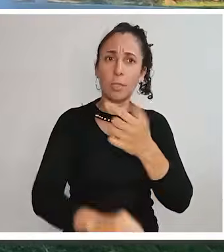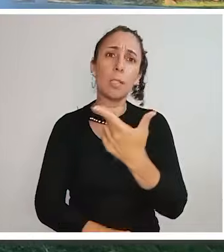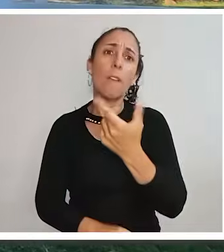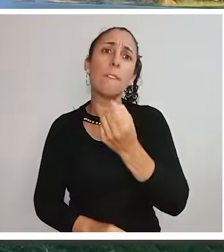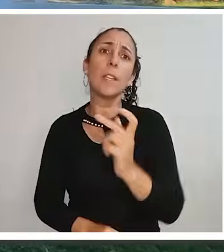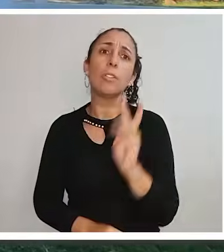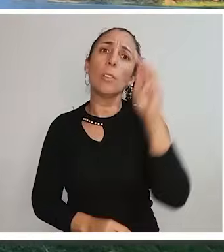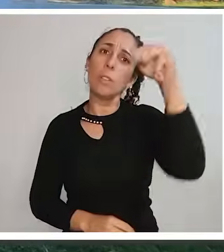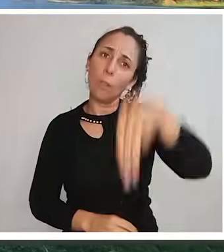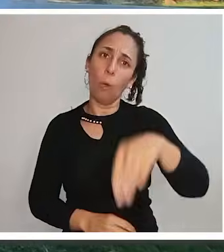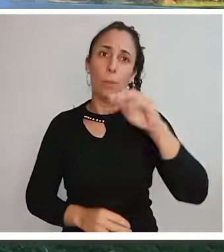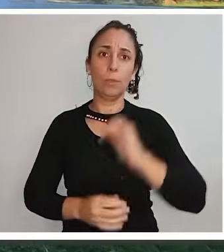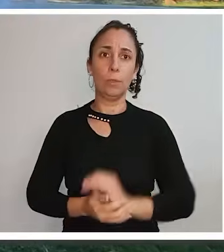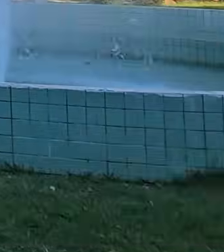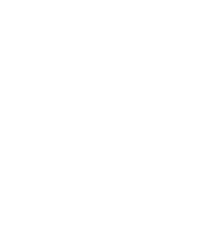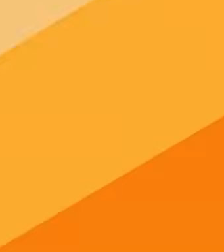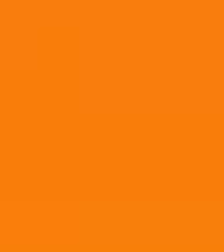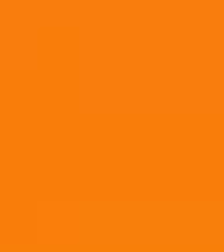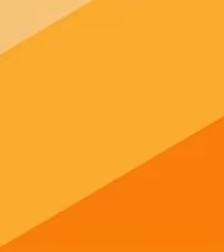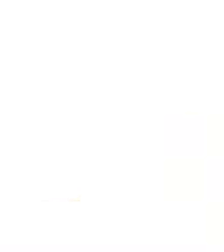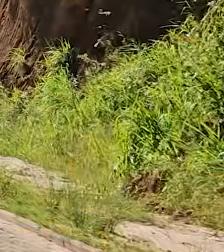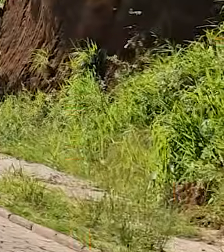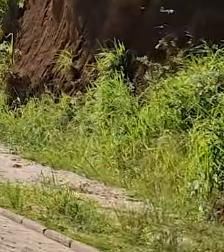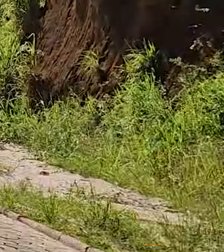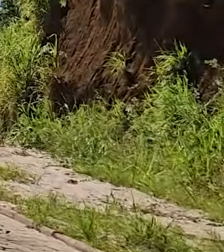fica a mais ou menos 20 quilômetros daqui.